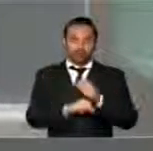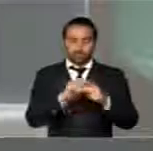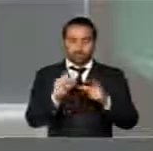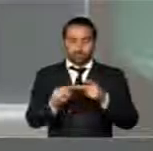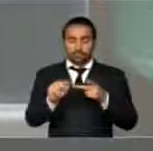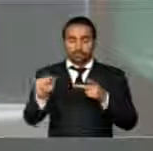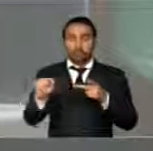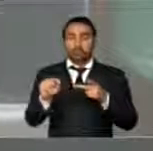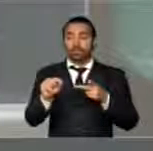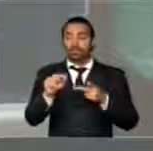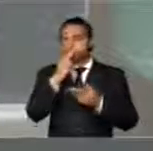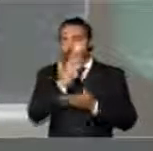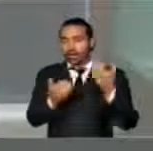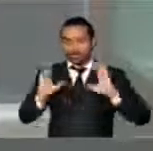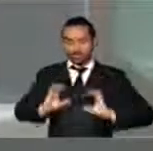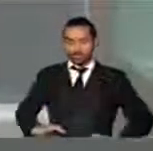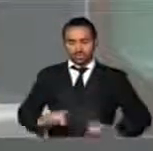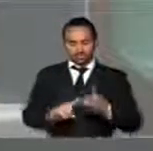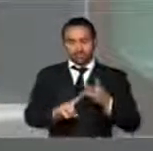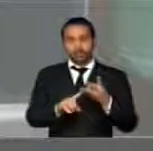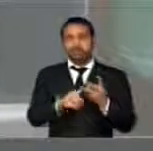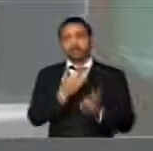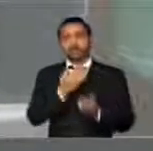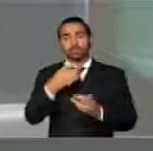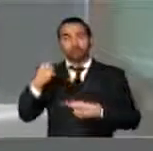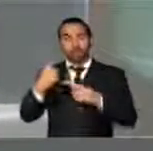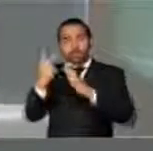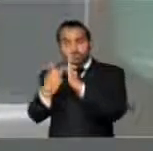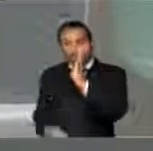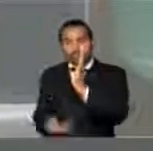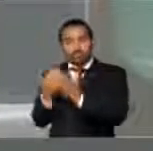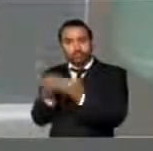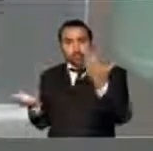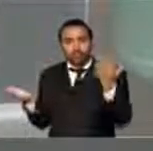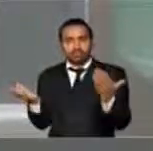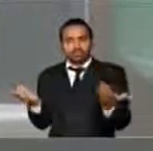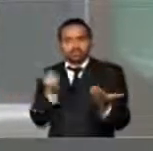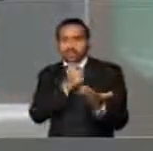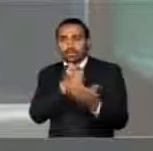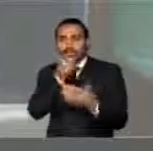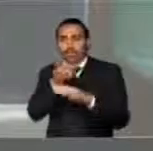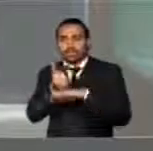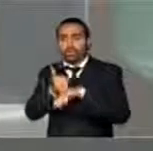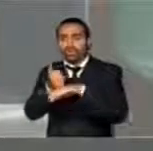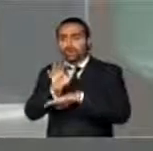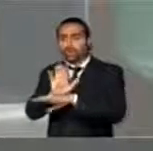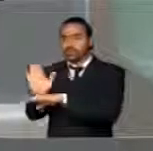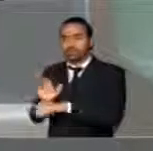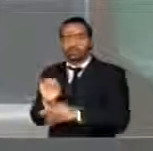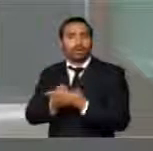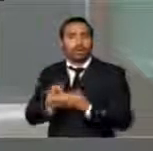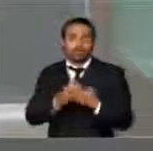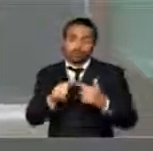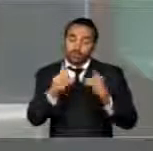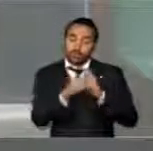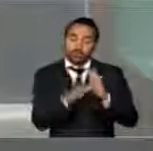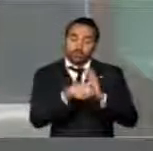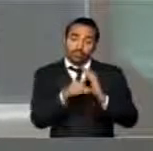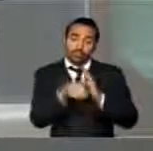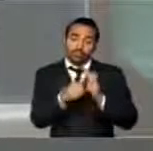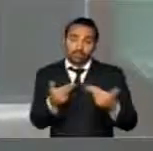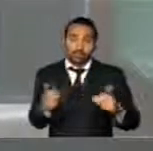processo de cidadania, que corrupção desfalca as políticas públicas universais de qualidade para a maioria dos homens e mulheres